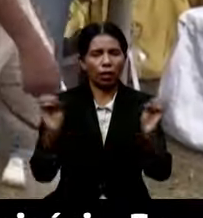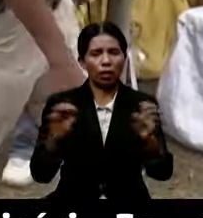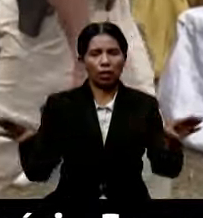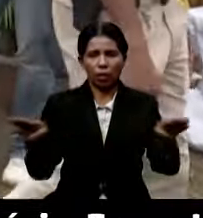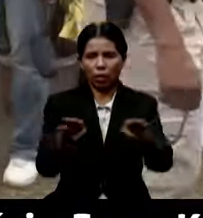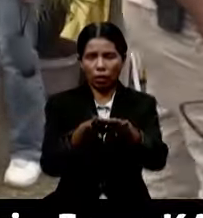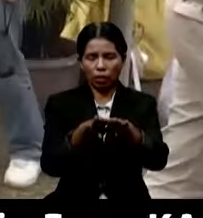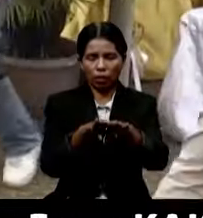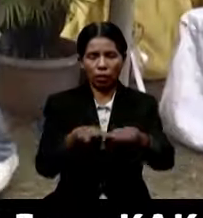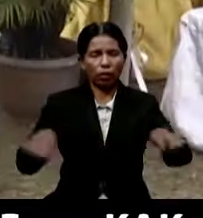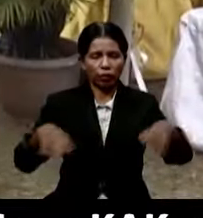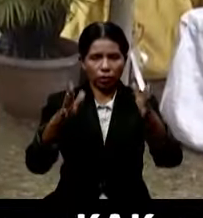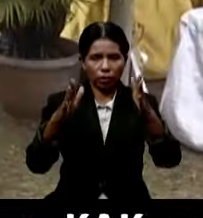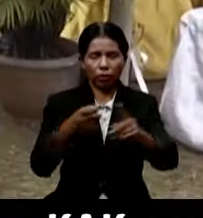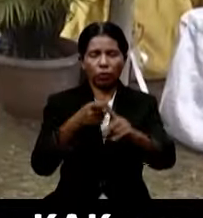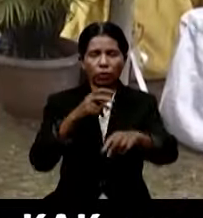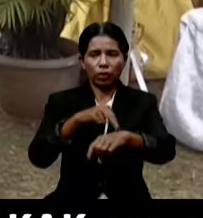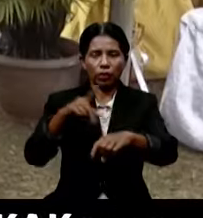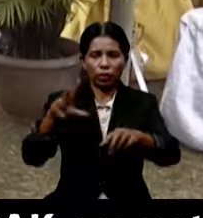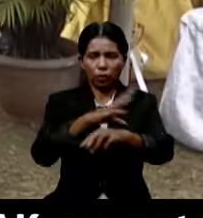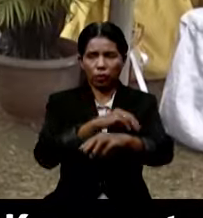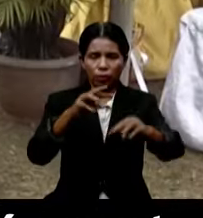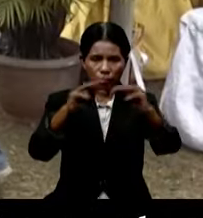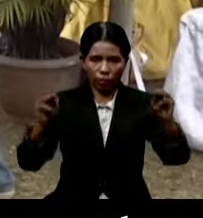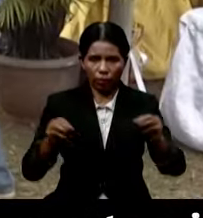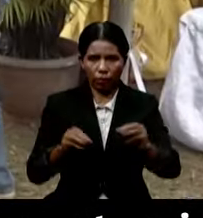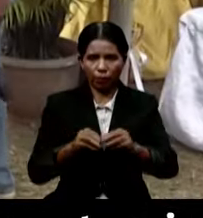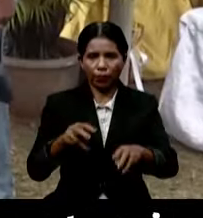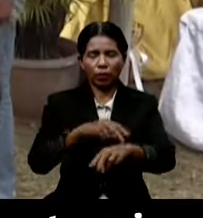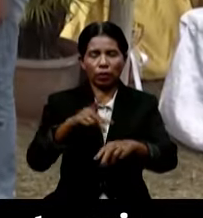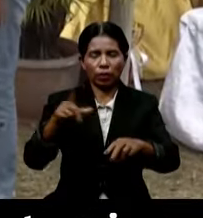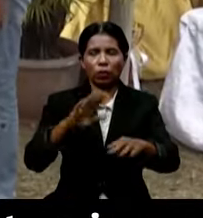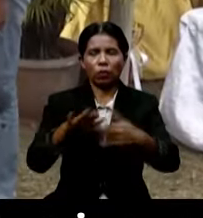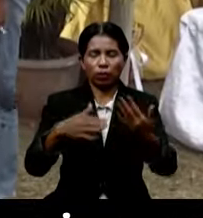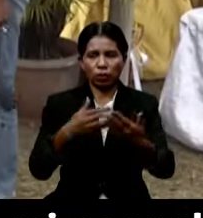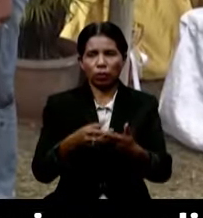força de trabalho, tanto husi nacional no município. Nacional por volta de